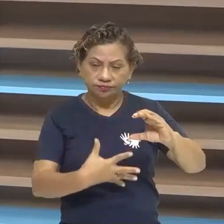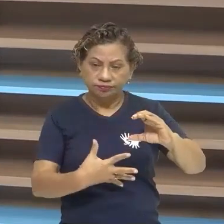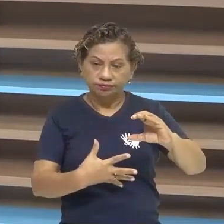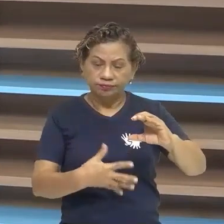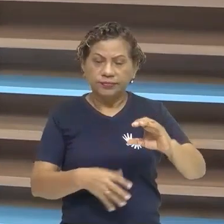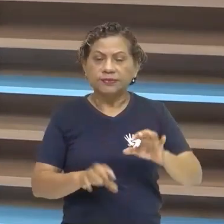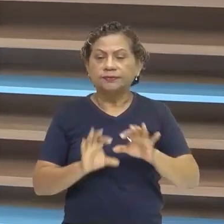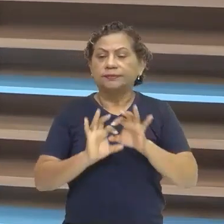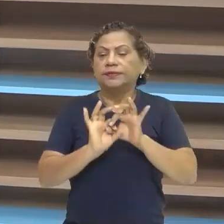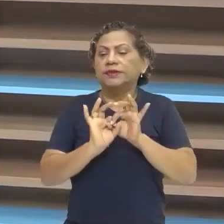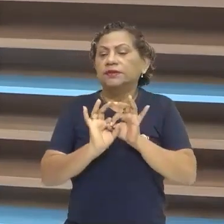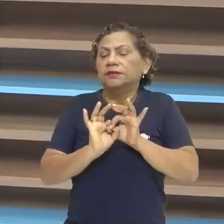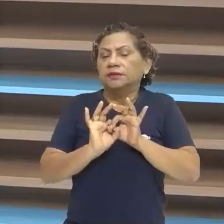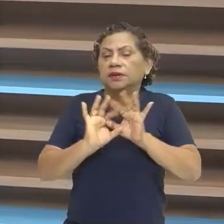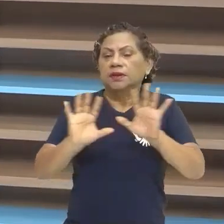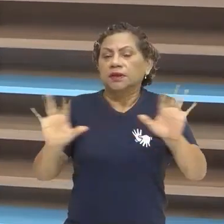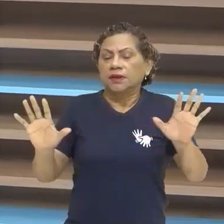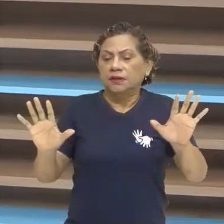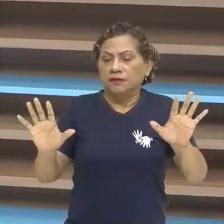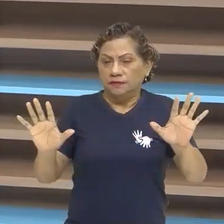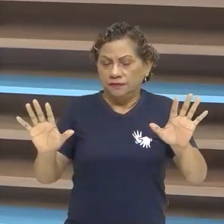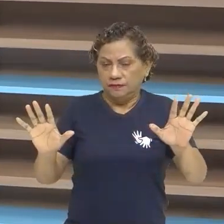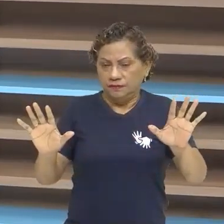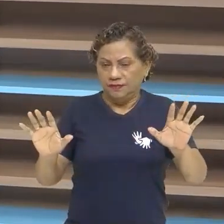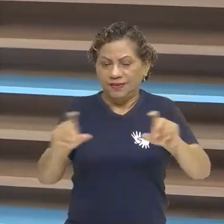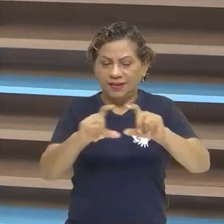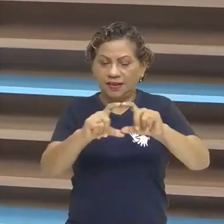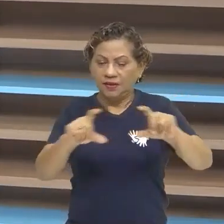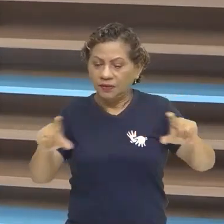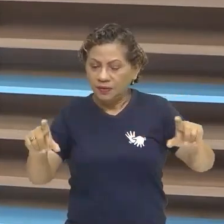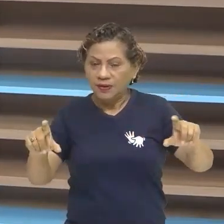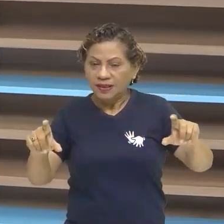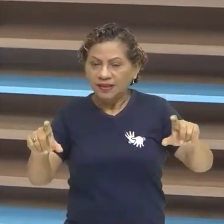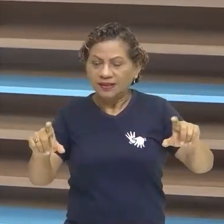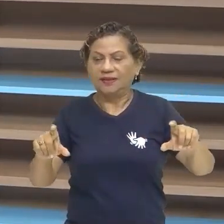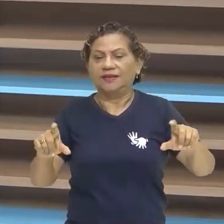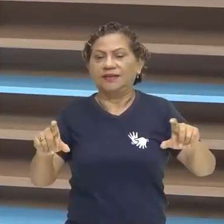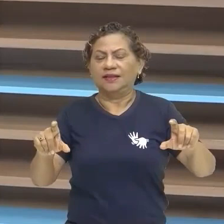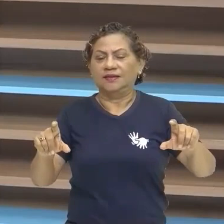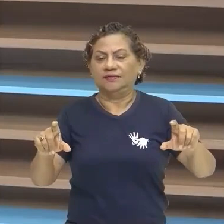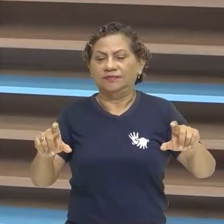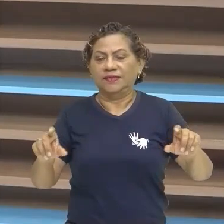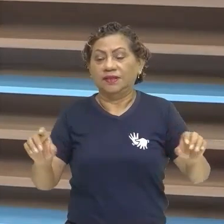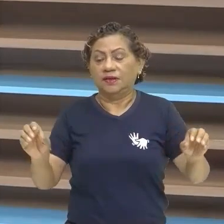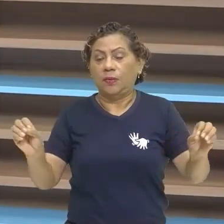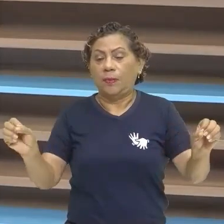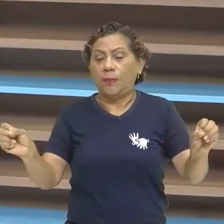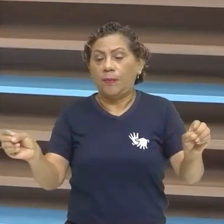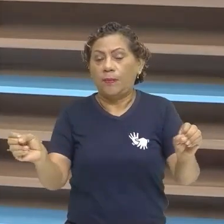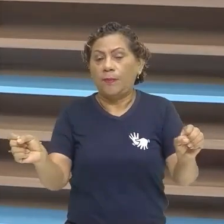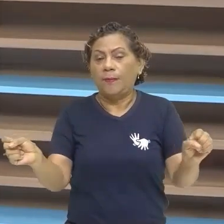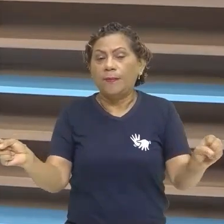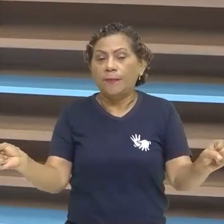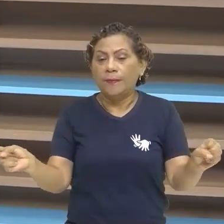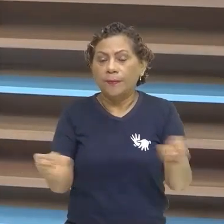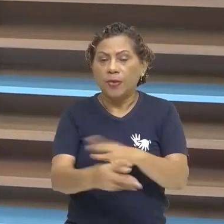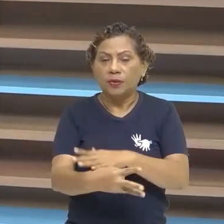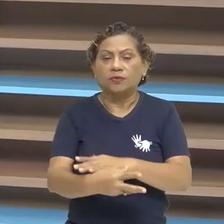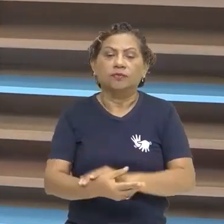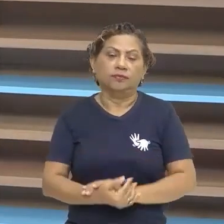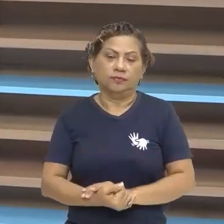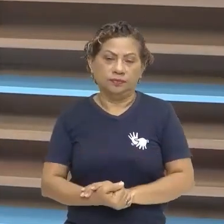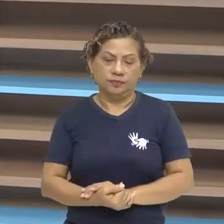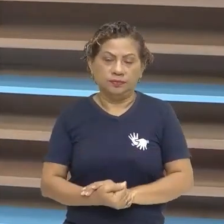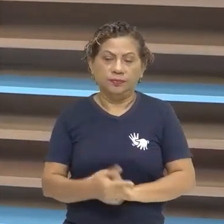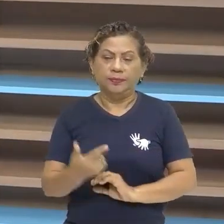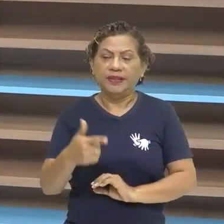independentes sintaticamente entre si. Elas têm sentido basicamente completos. Não depende uma da outra